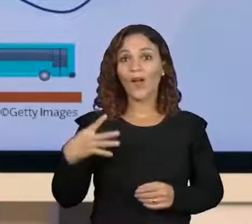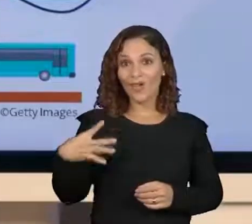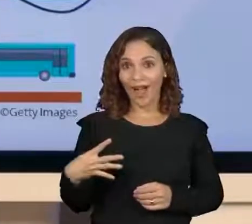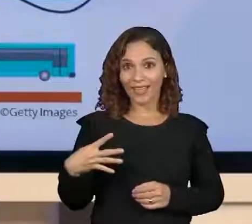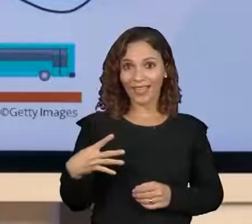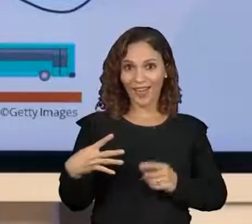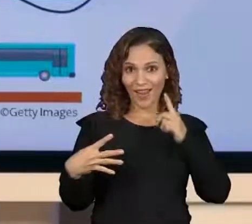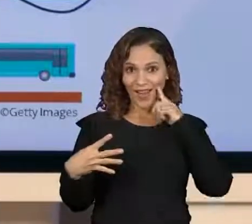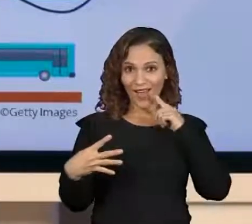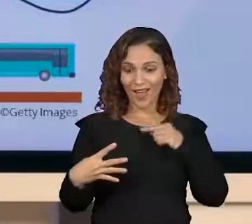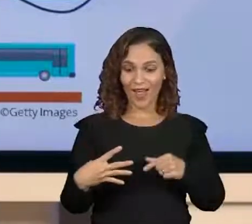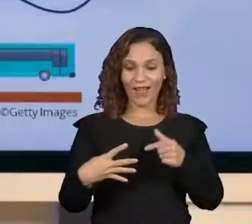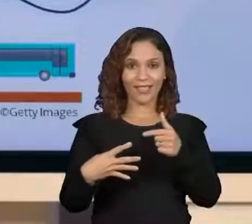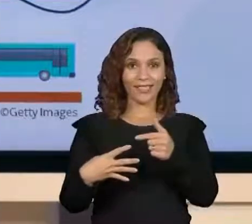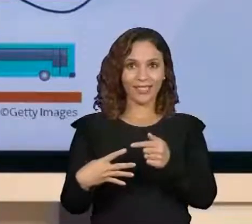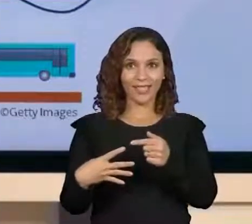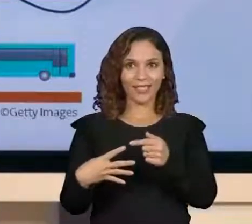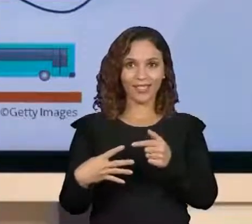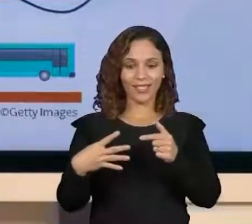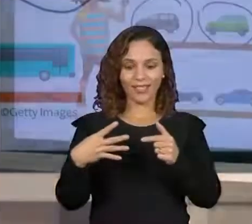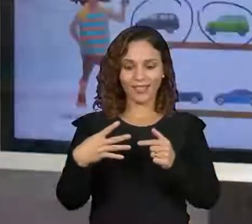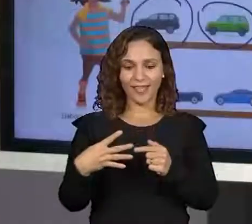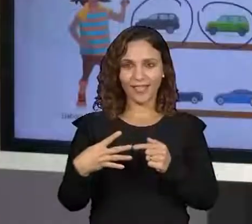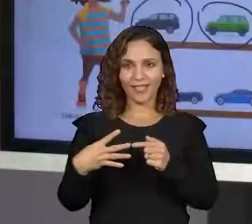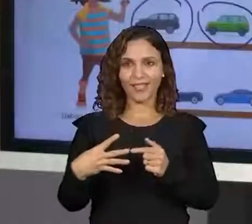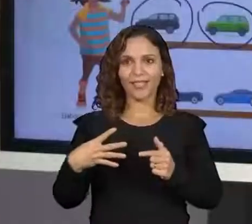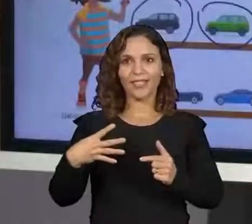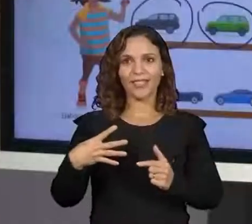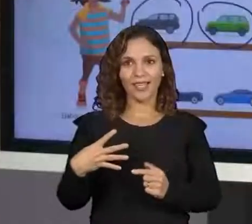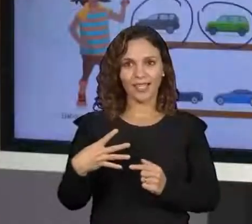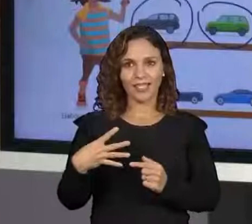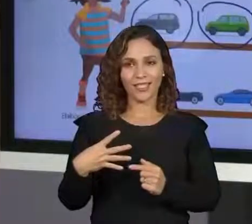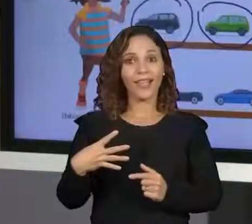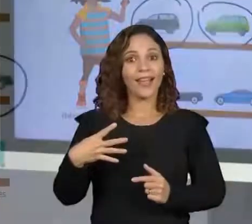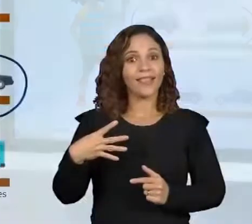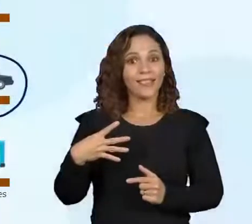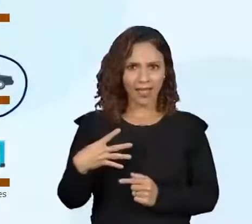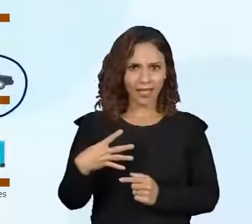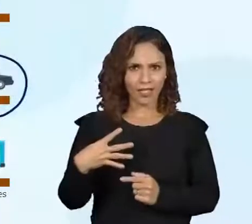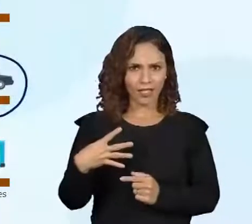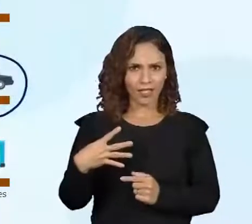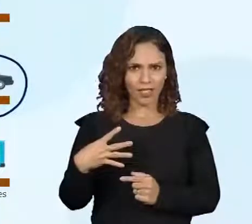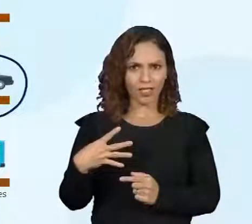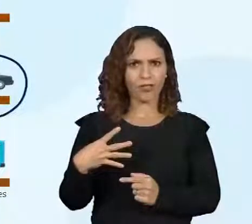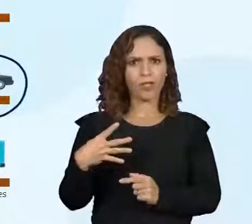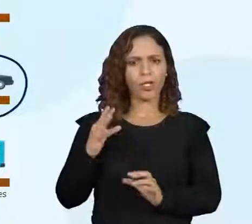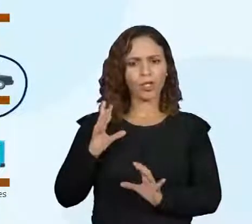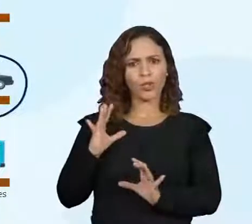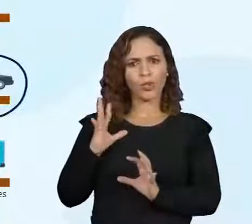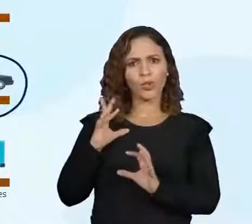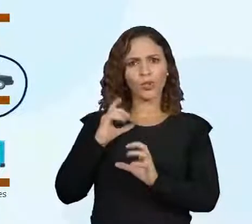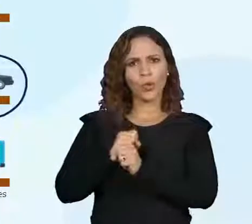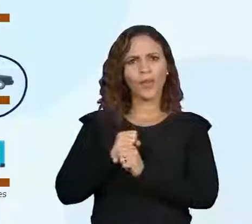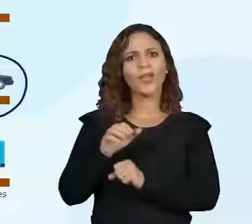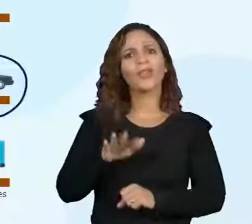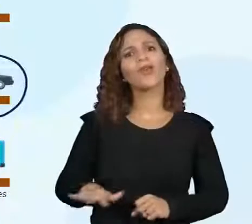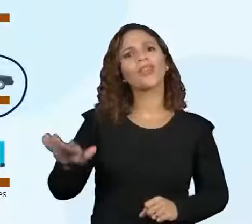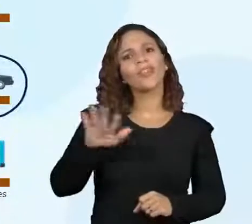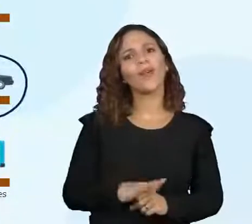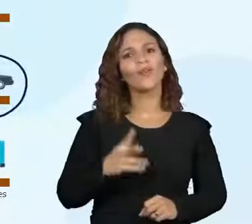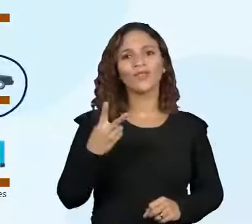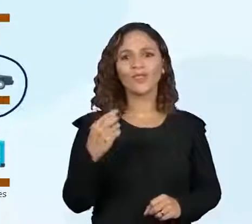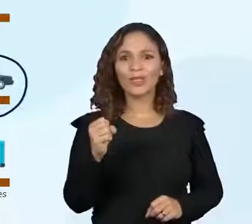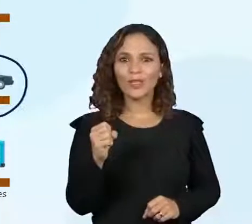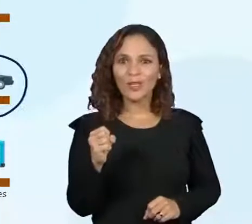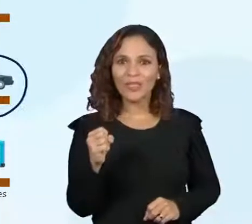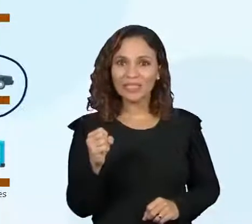7, 28 carrinhos. Ah, Pro, a gente já sabe fazer isso. Olha lá que